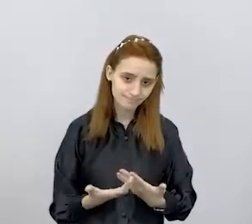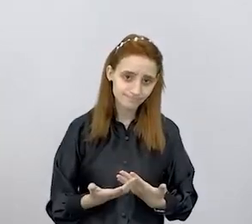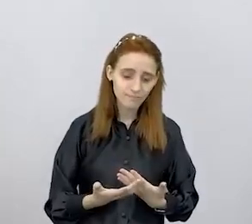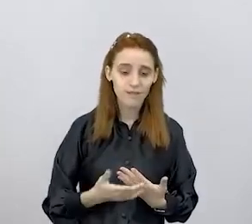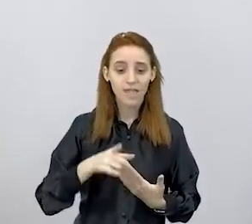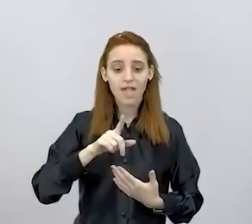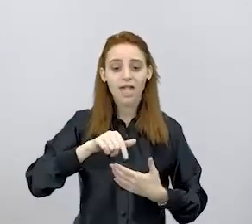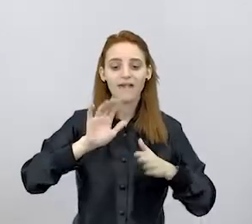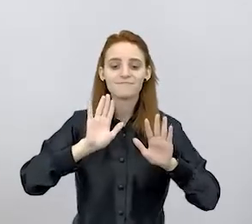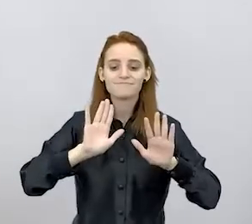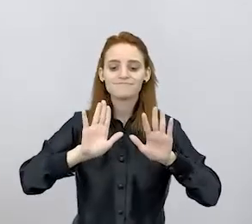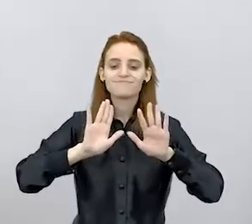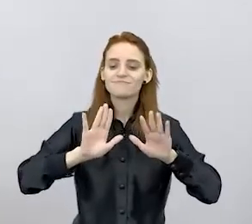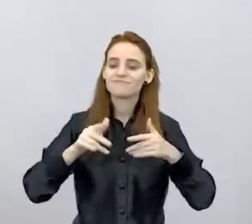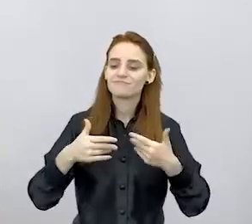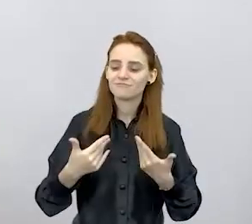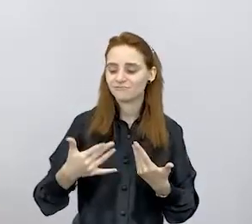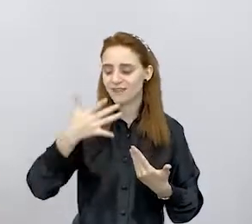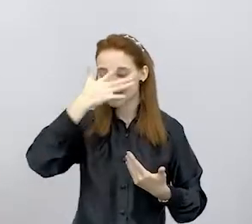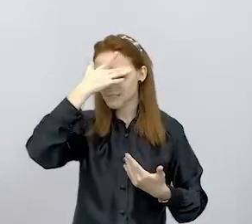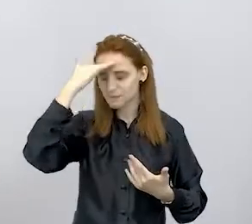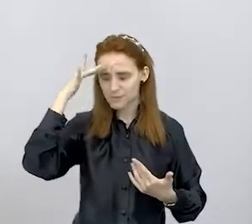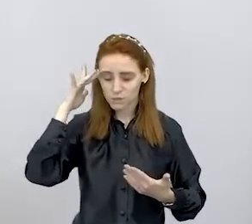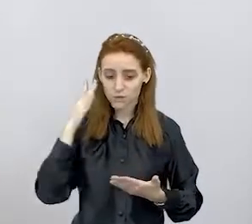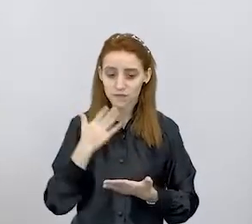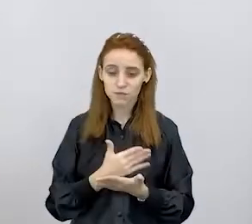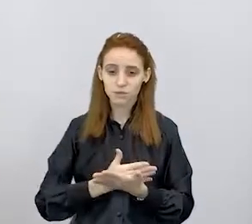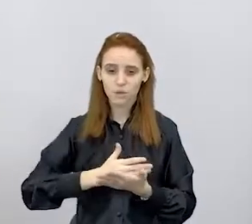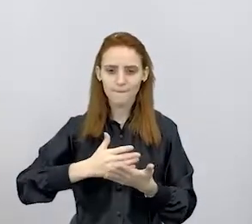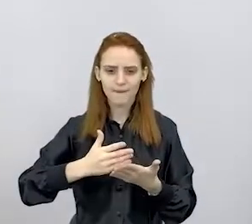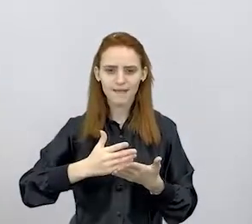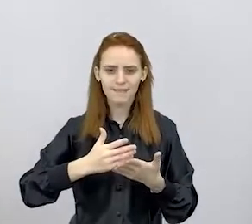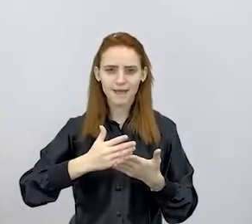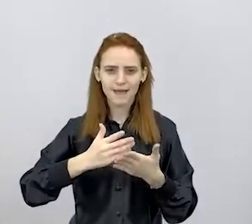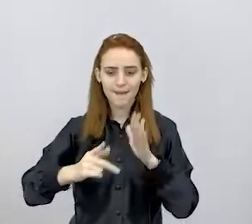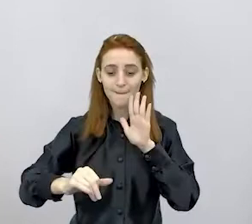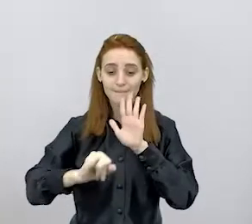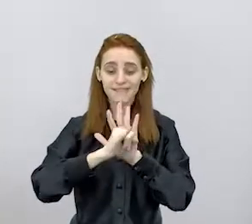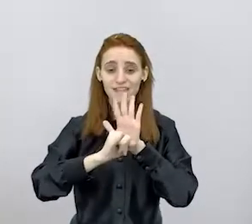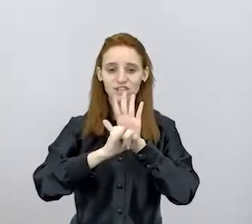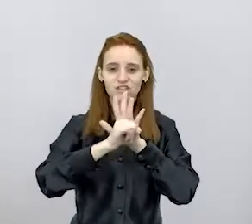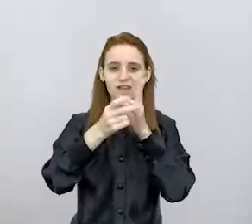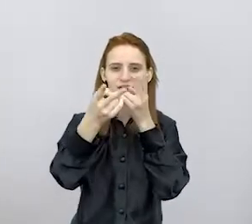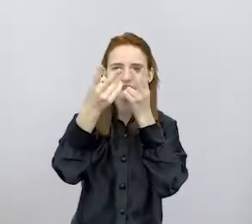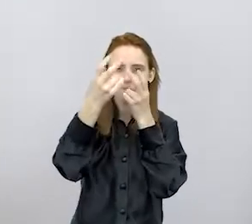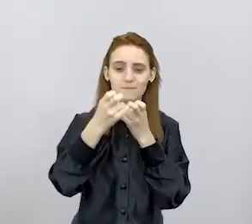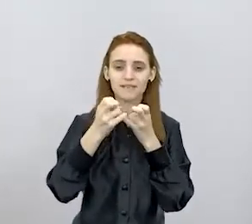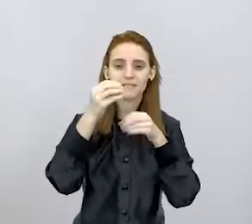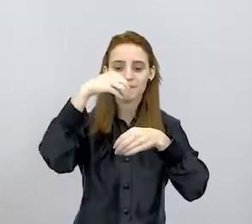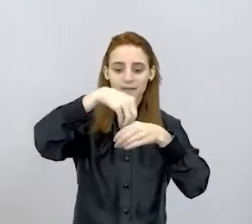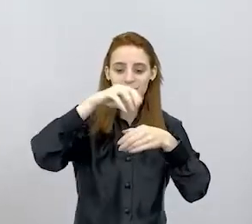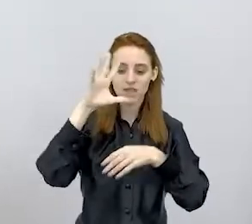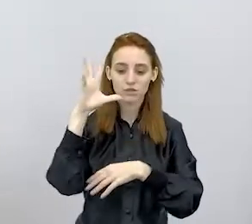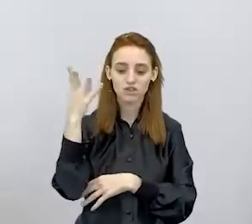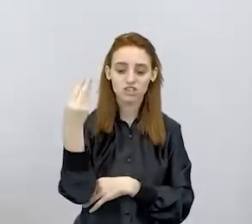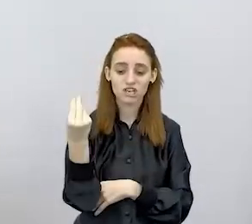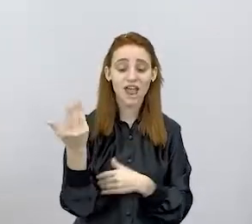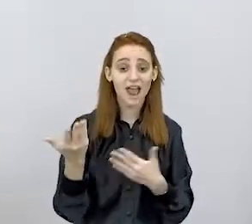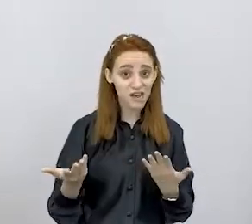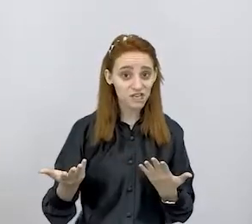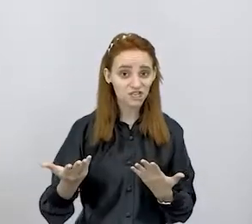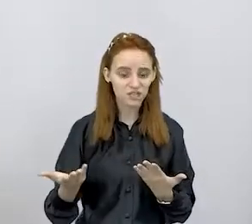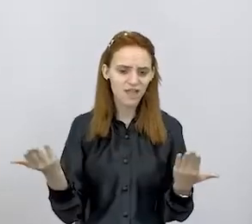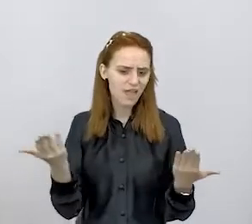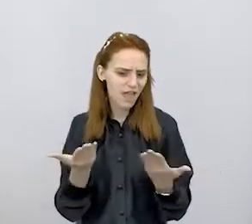discurso muda, aí as pessoas começam a se ver dentro das obras de arte, se ver representadas. E aí eu pergunto para vocês